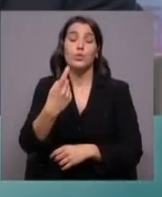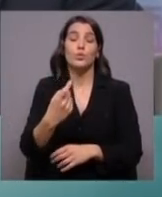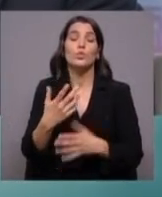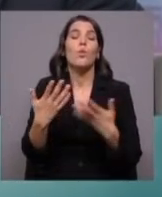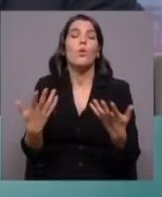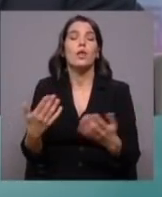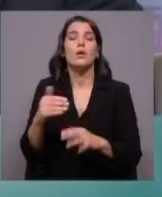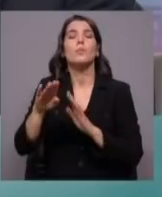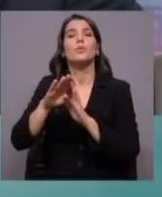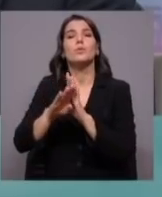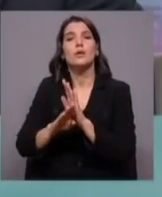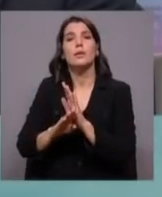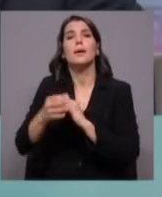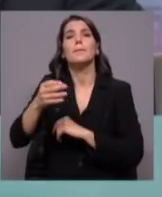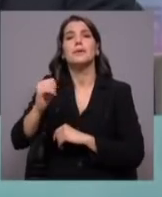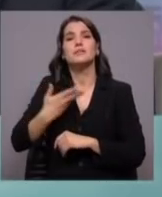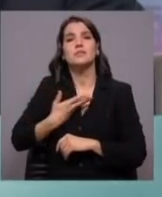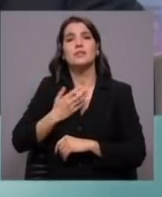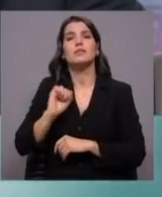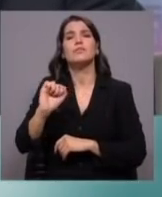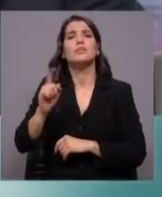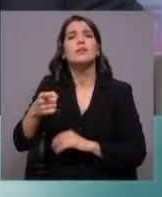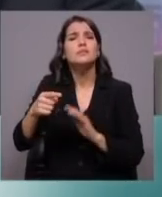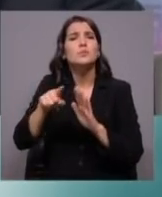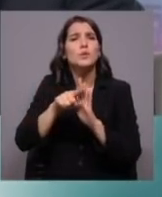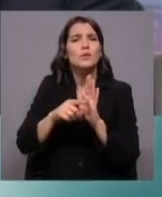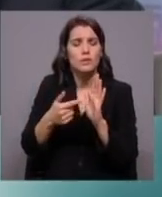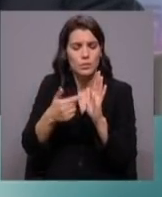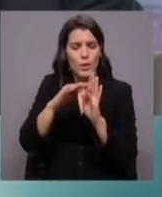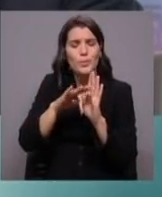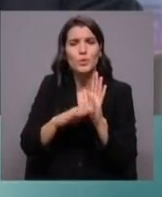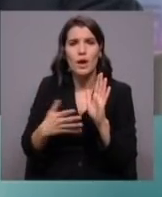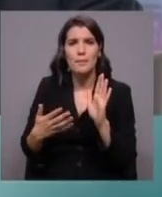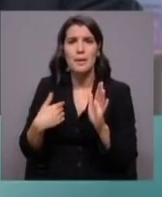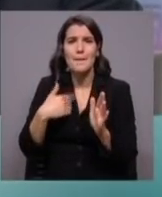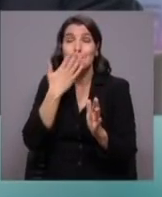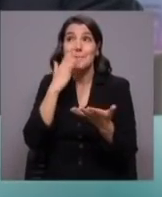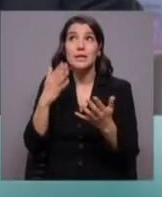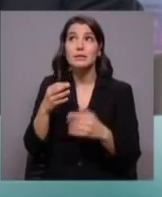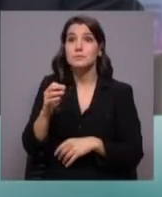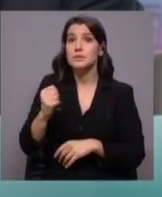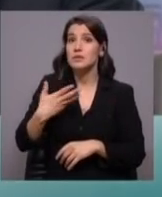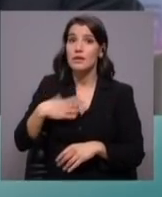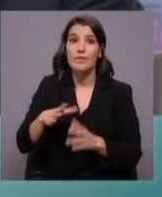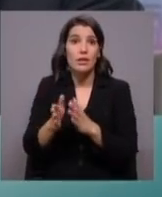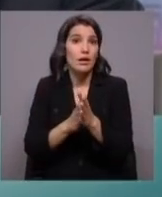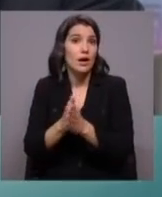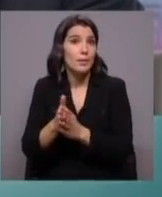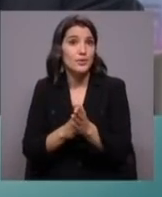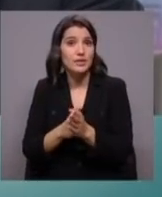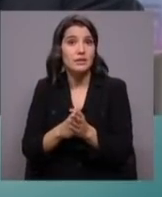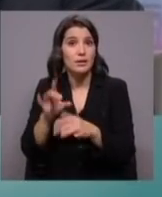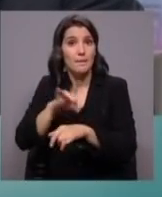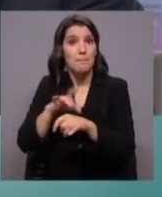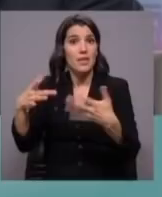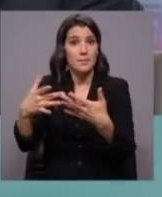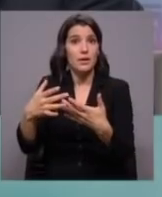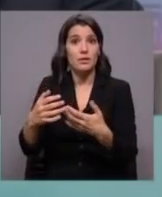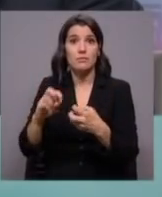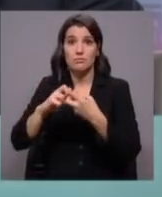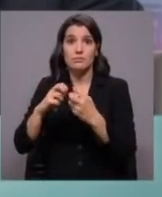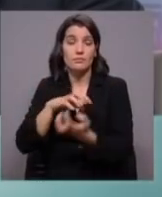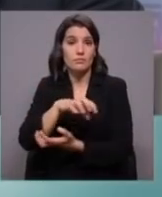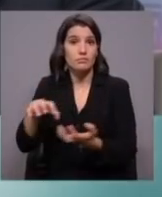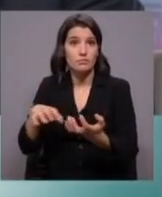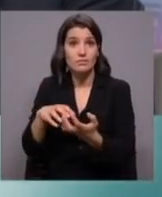que tem o PSD? Porque fico com a ideia de que o PSD quer aproveitar a crise pandémica para que a saúde possa